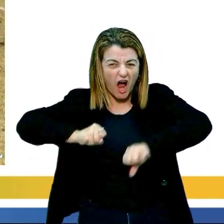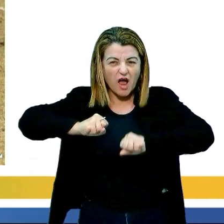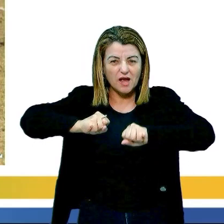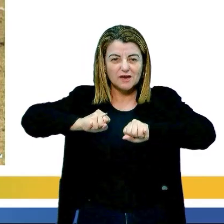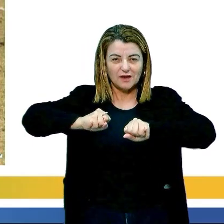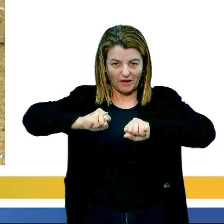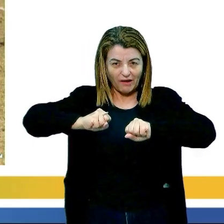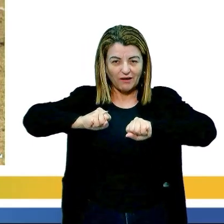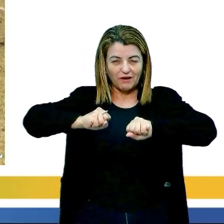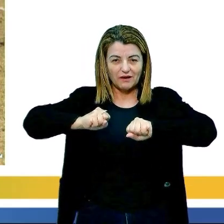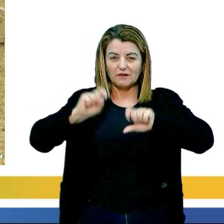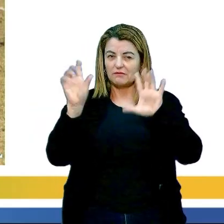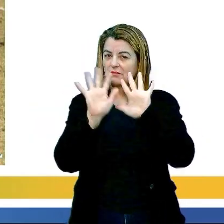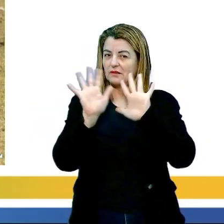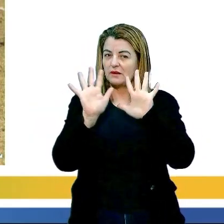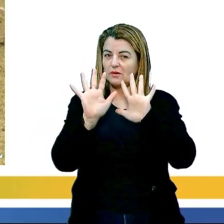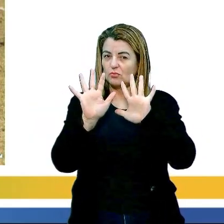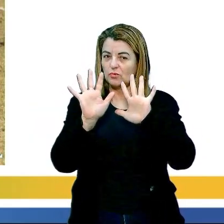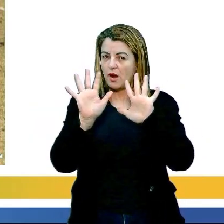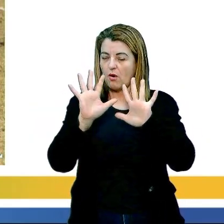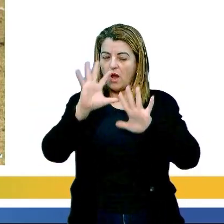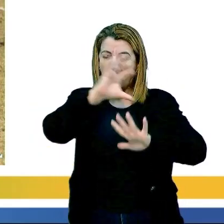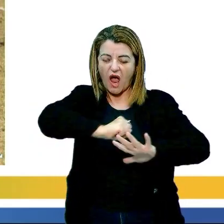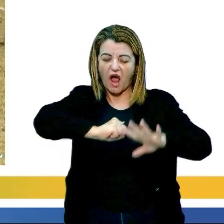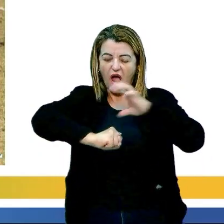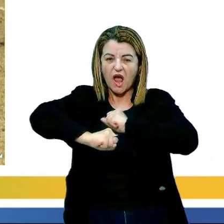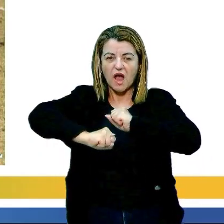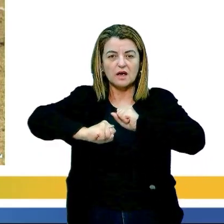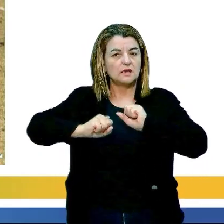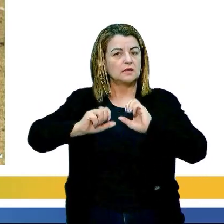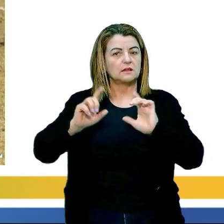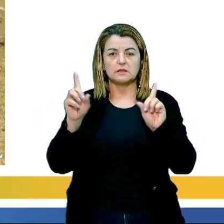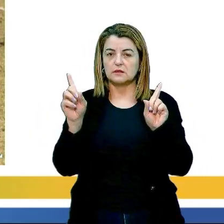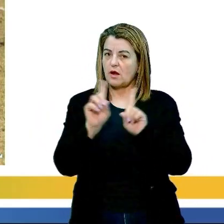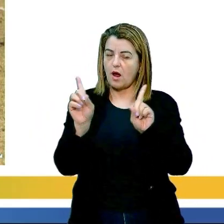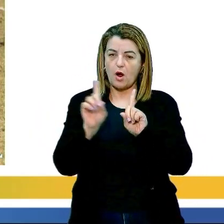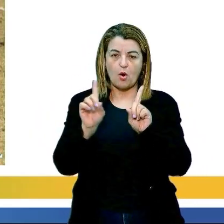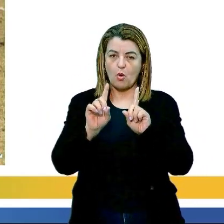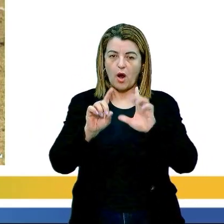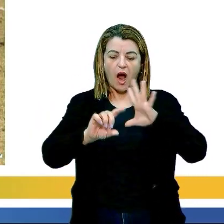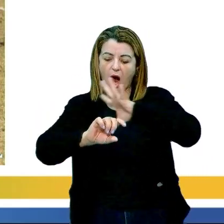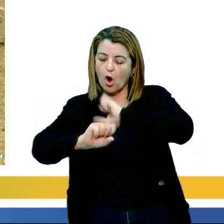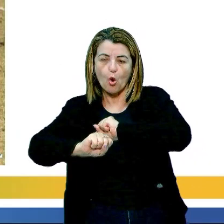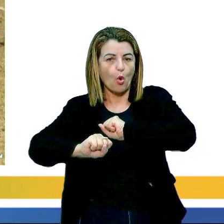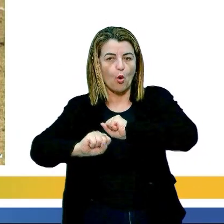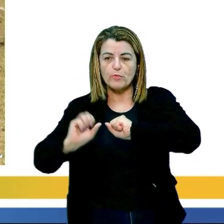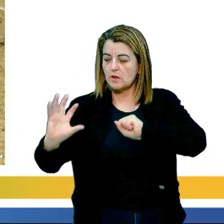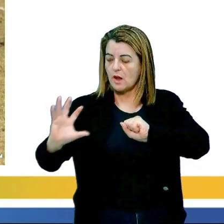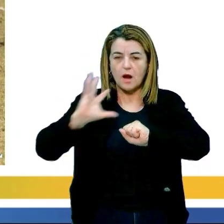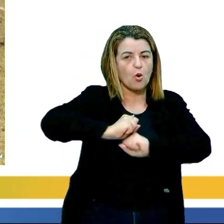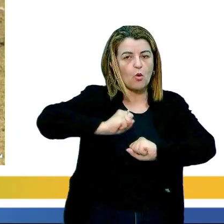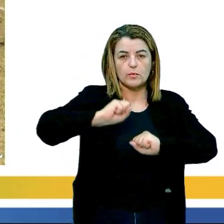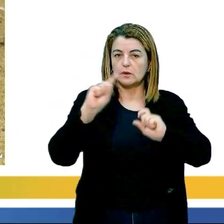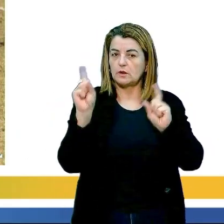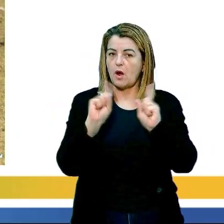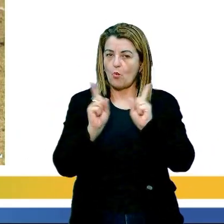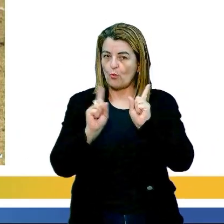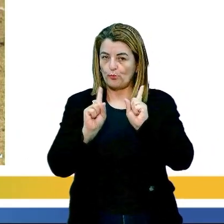um se alimenta do outro. Não, o leão não come a hiena não come o leão.